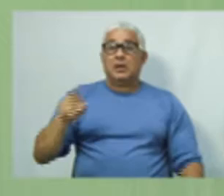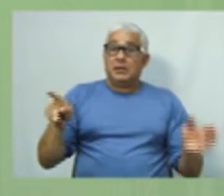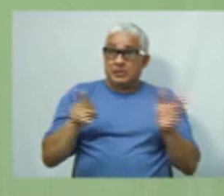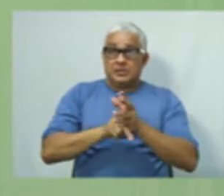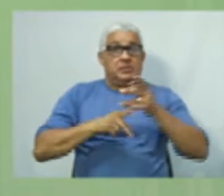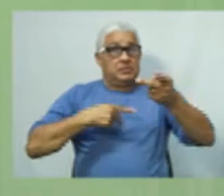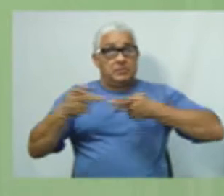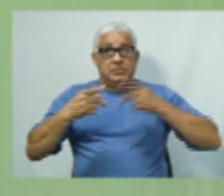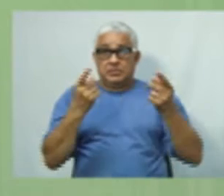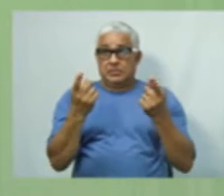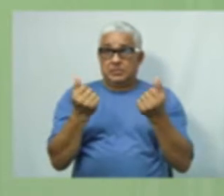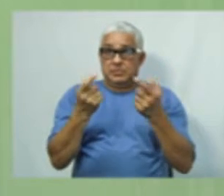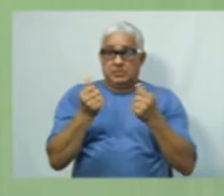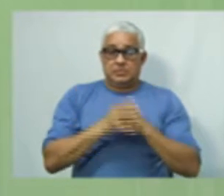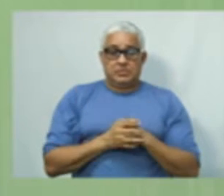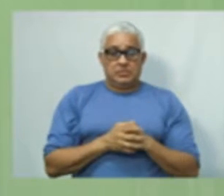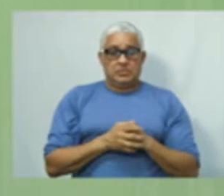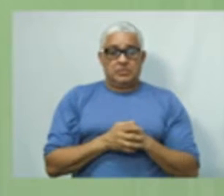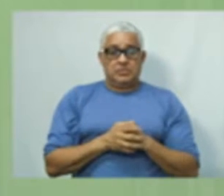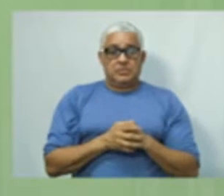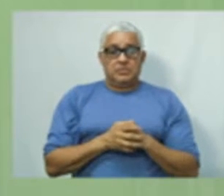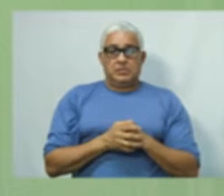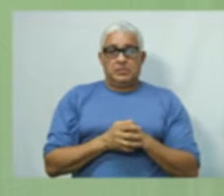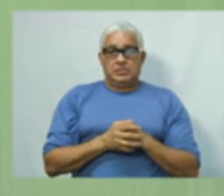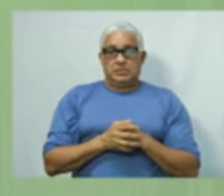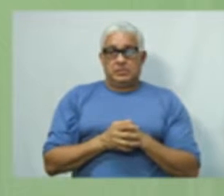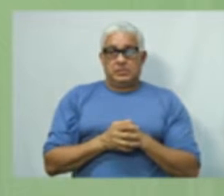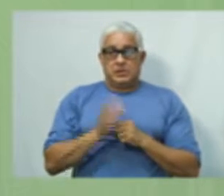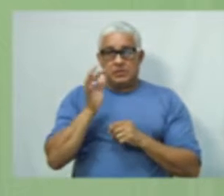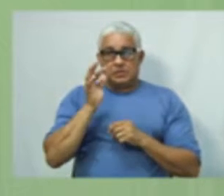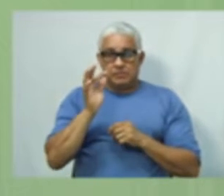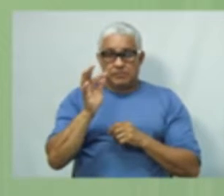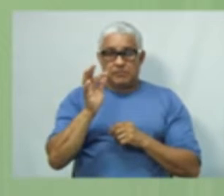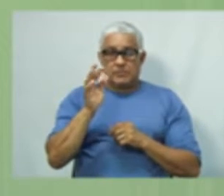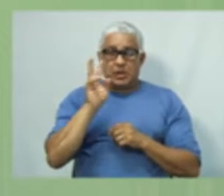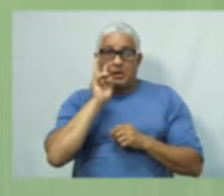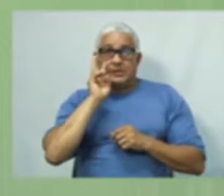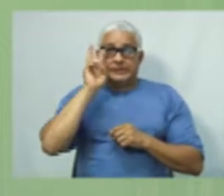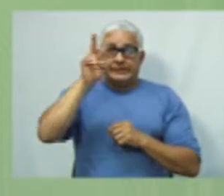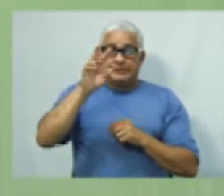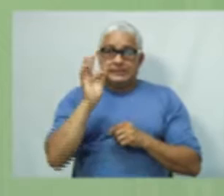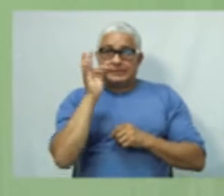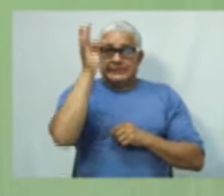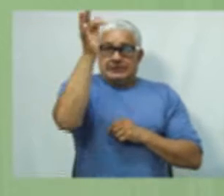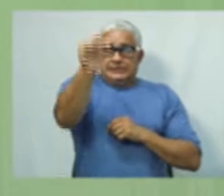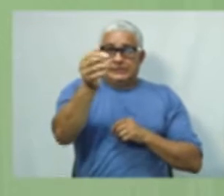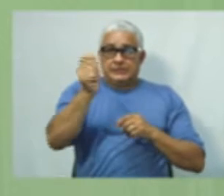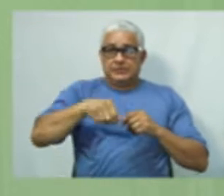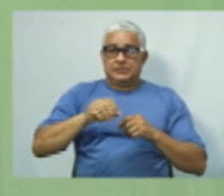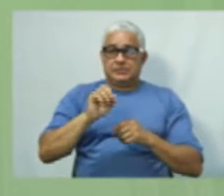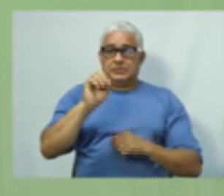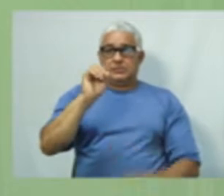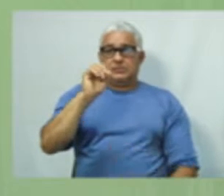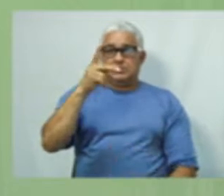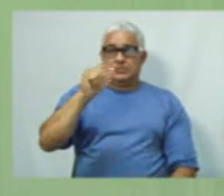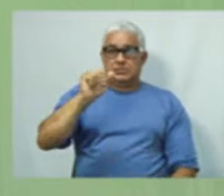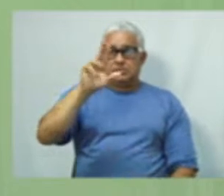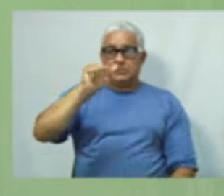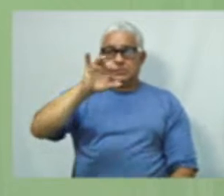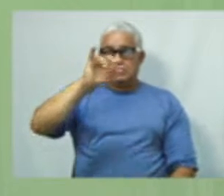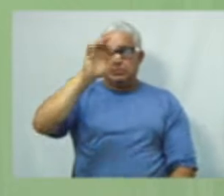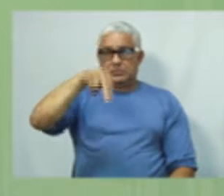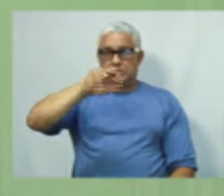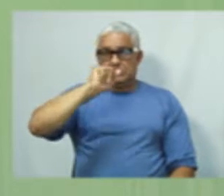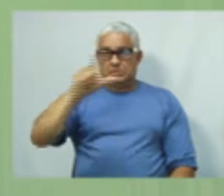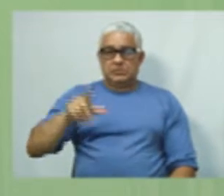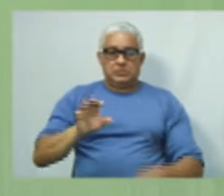financeiros, geralmente sobre a projeção de resultados operacionais. A organização